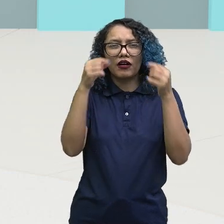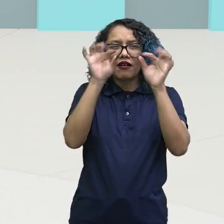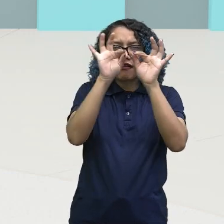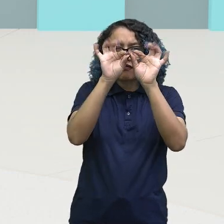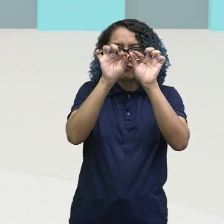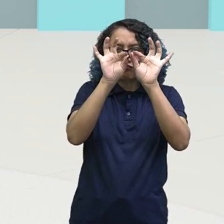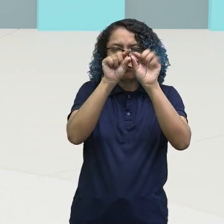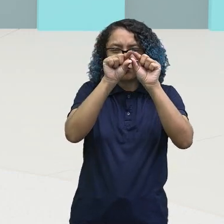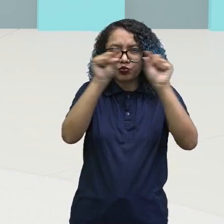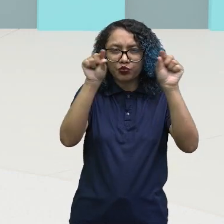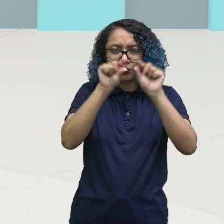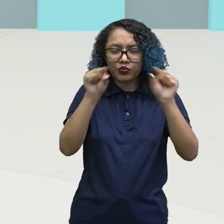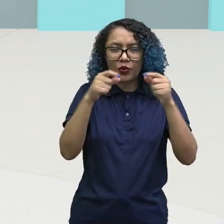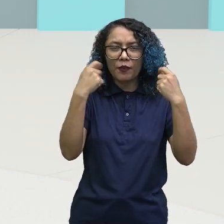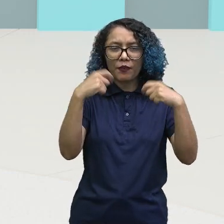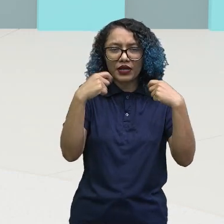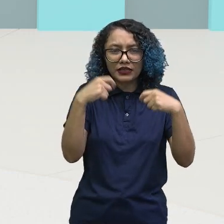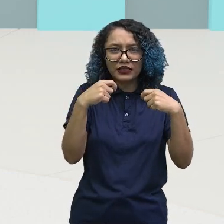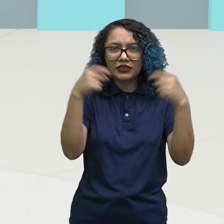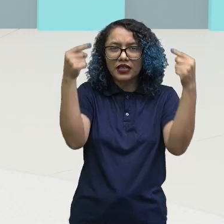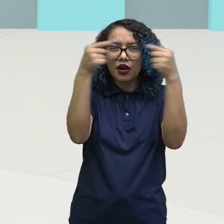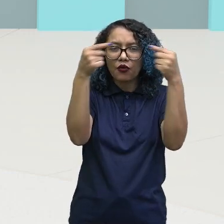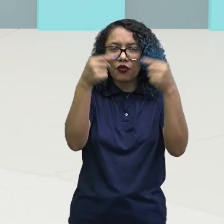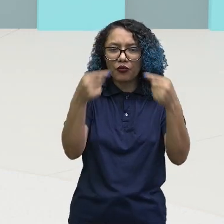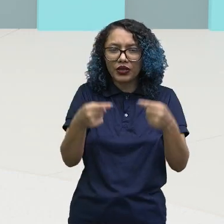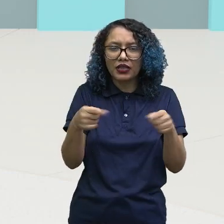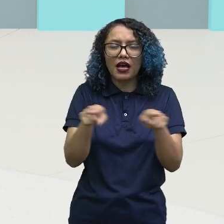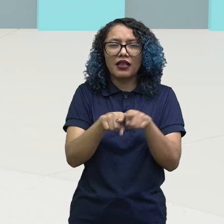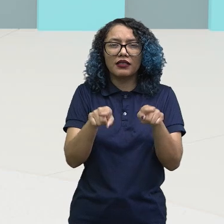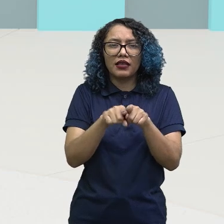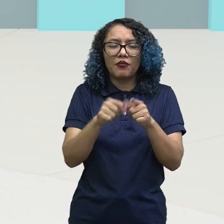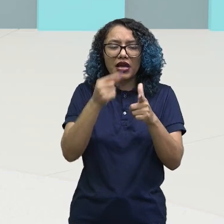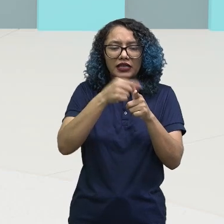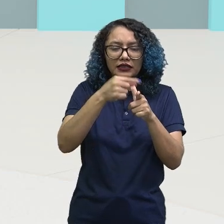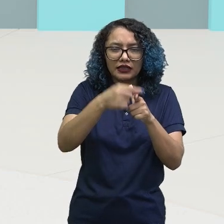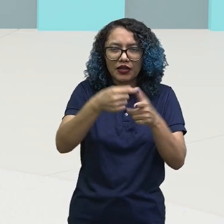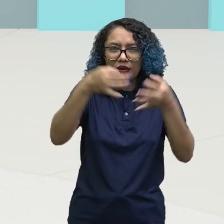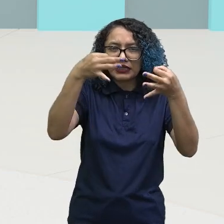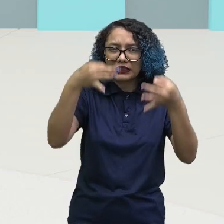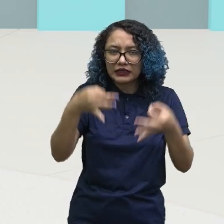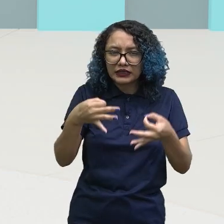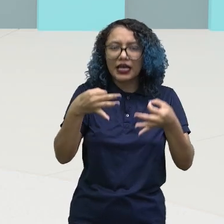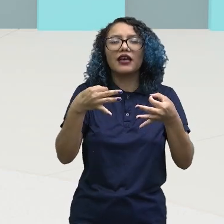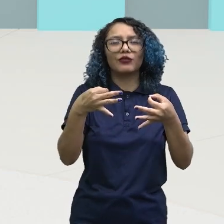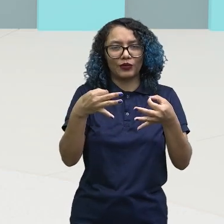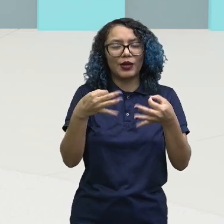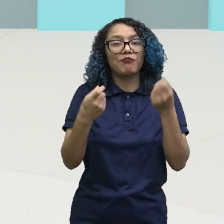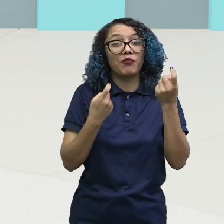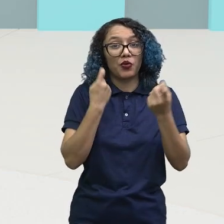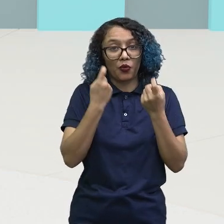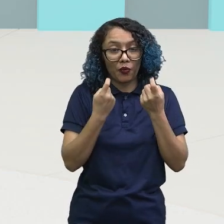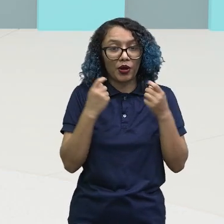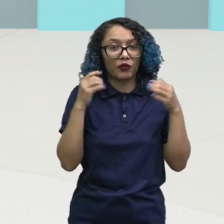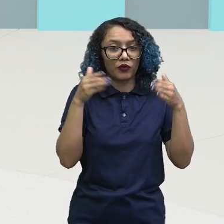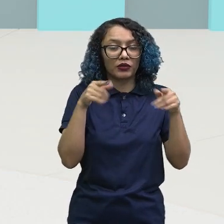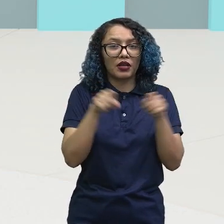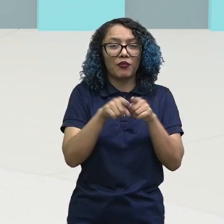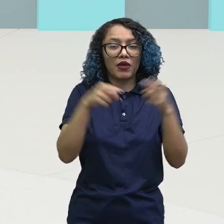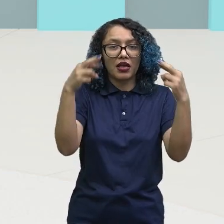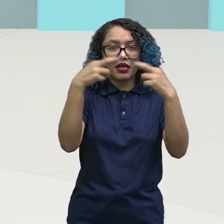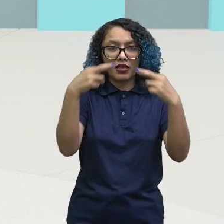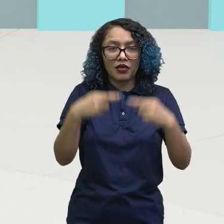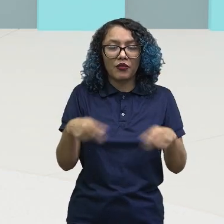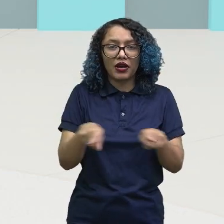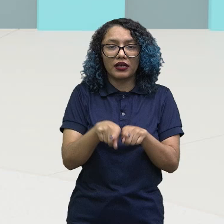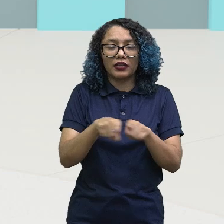A contagem das sílabas também precisa ser certinha. Então, existe essa preocupação com a métrica, com a rima e com o soneto,